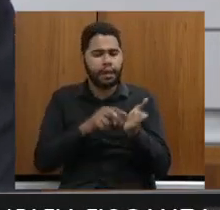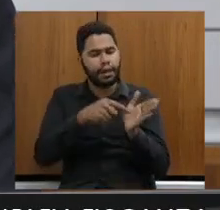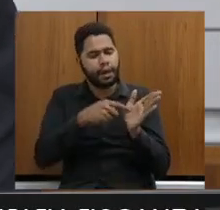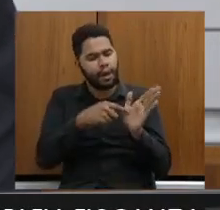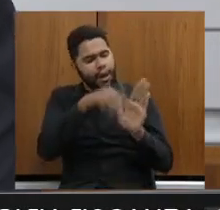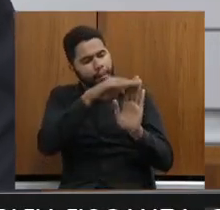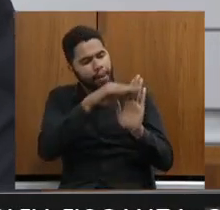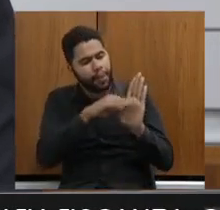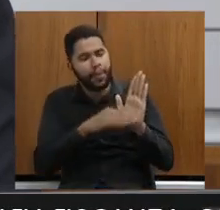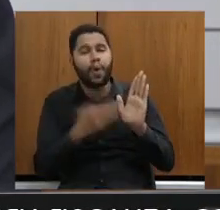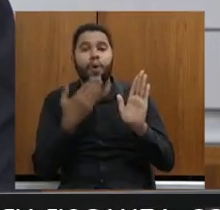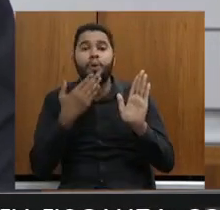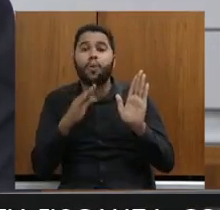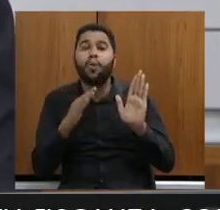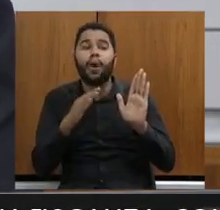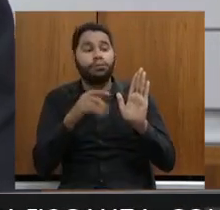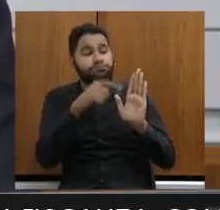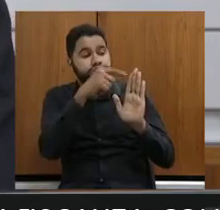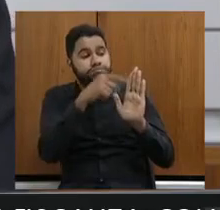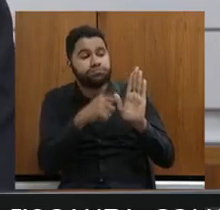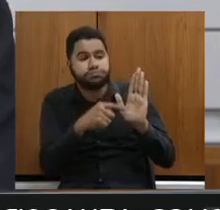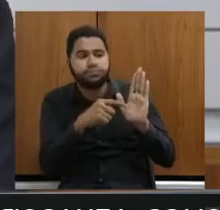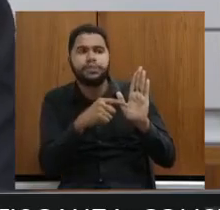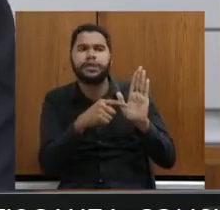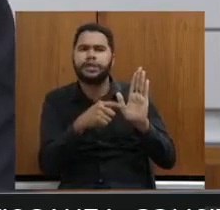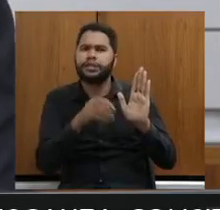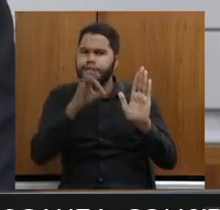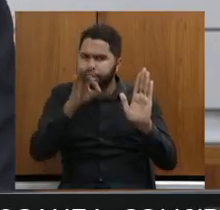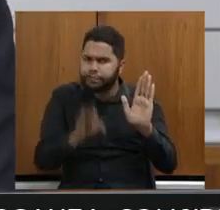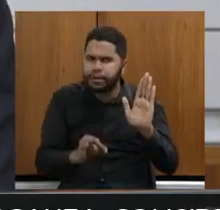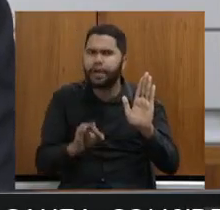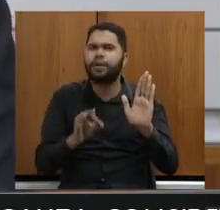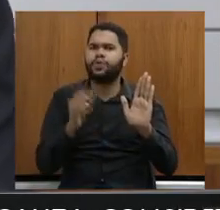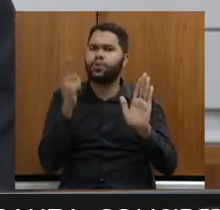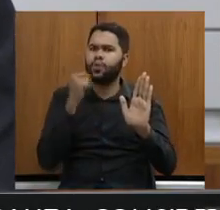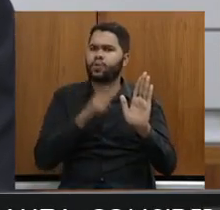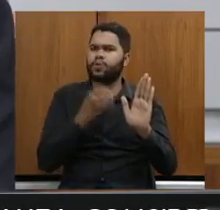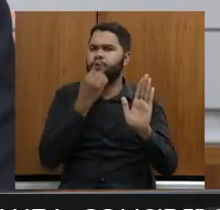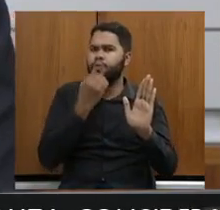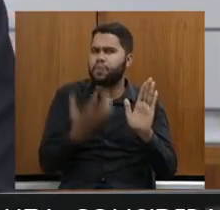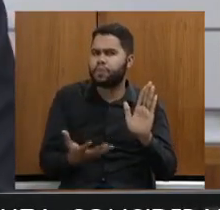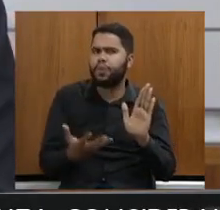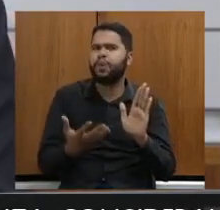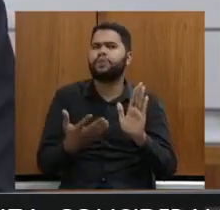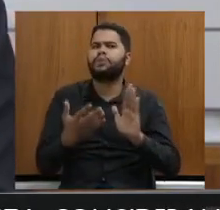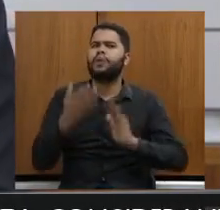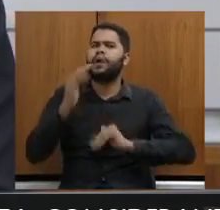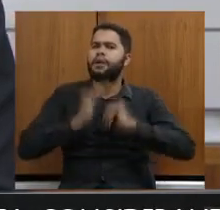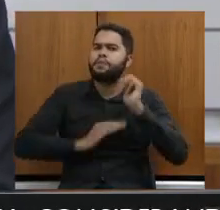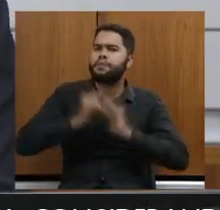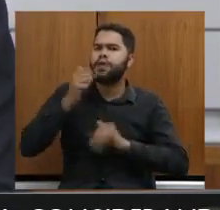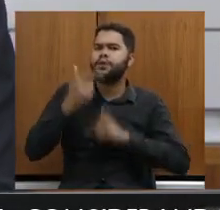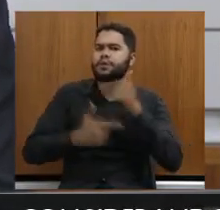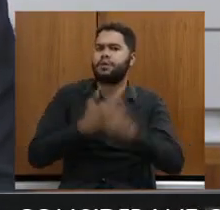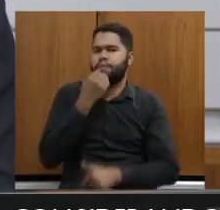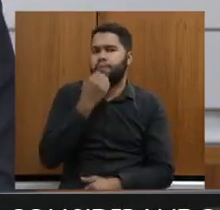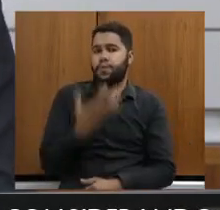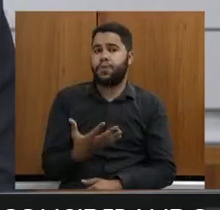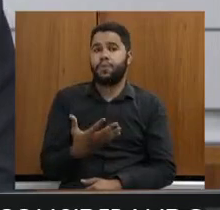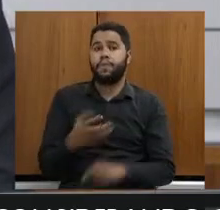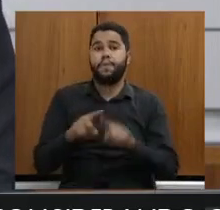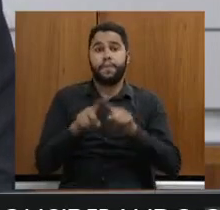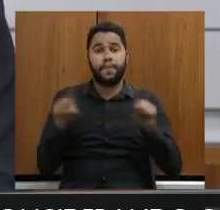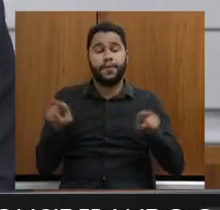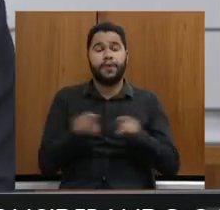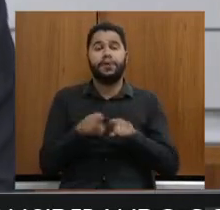tenciono Quais são os procedimentos que são mais é que dão mais resultados né que são as melhores práticas e tal etc mas